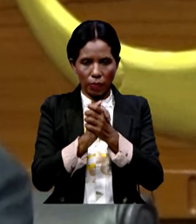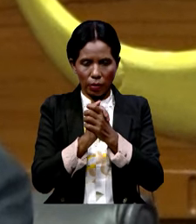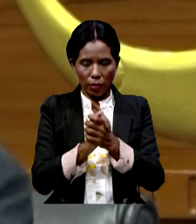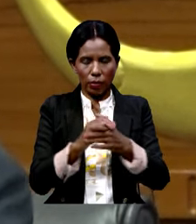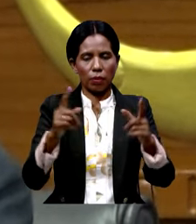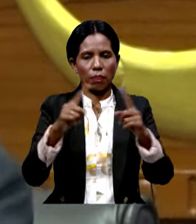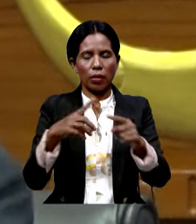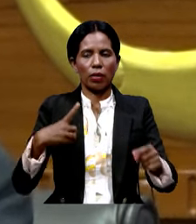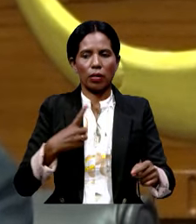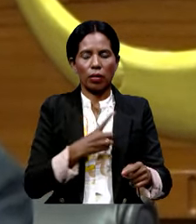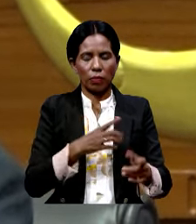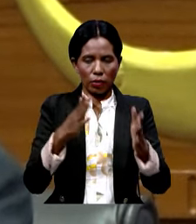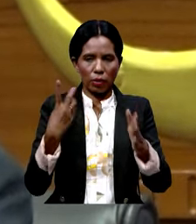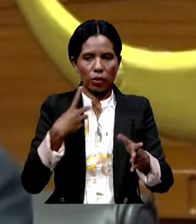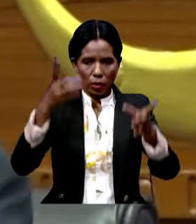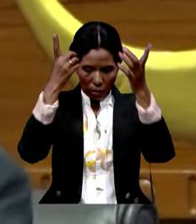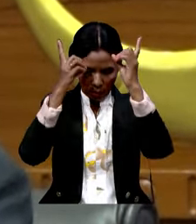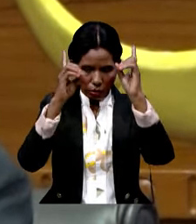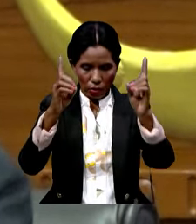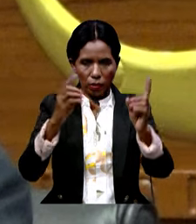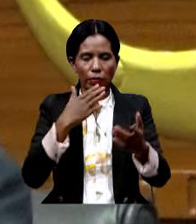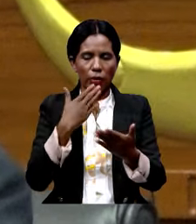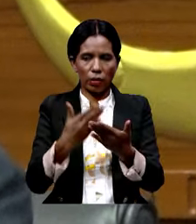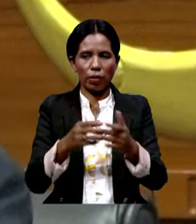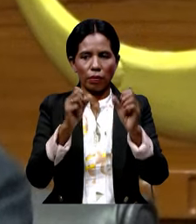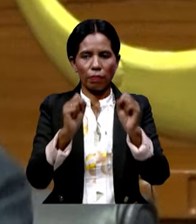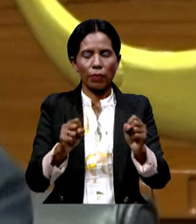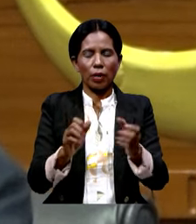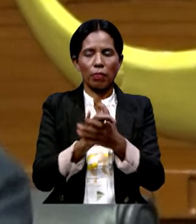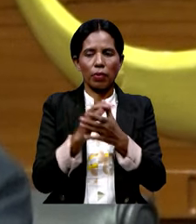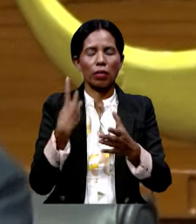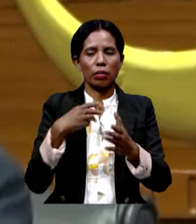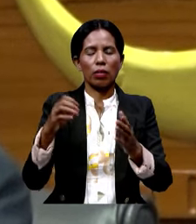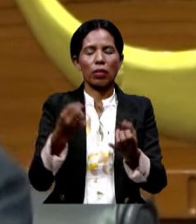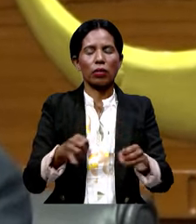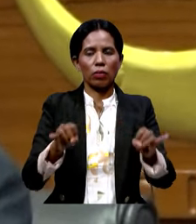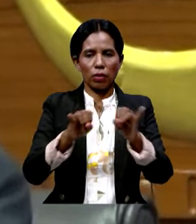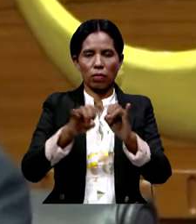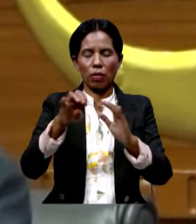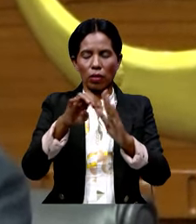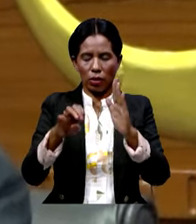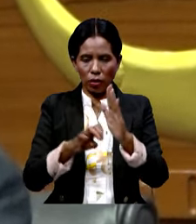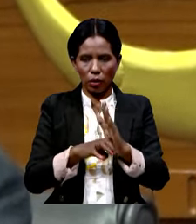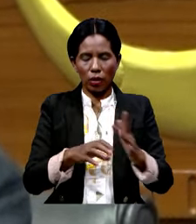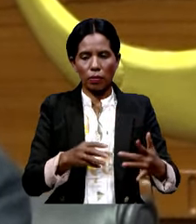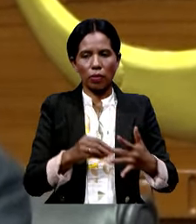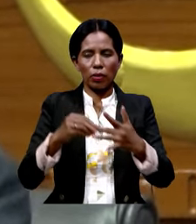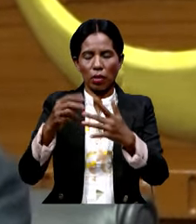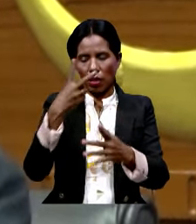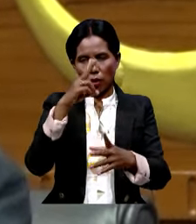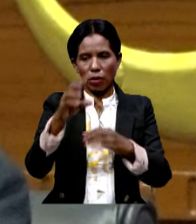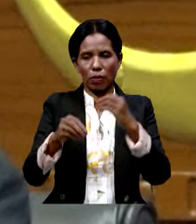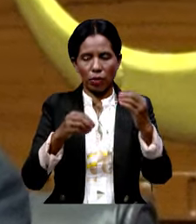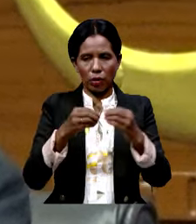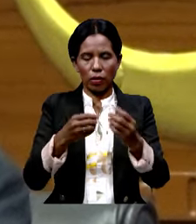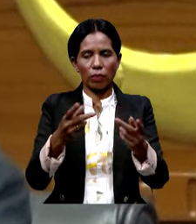nai deputado Sira e tal a decisão ainda que dia para tu bela a meeting tem instituição estado liliu vai a controlo e a